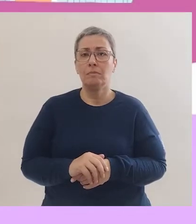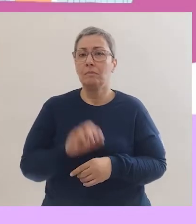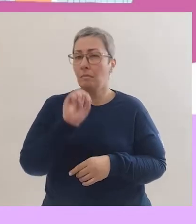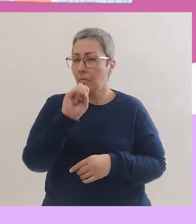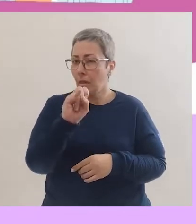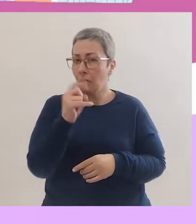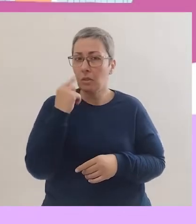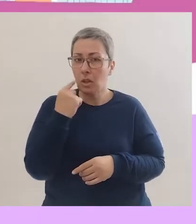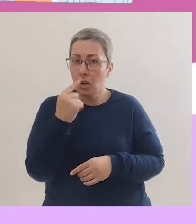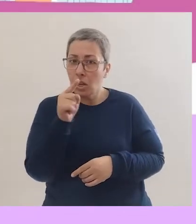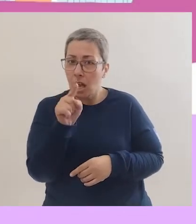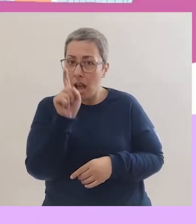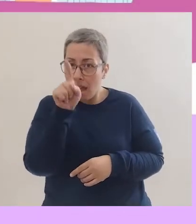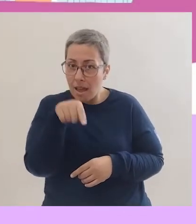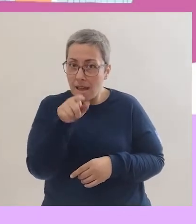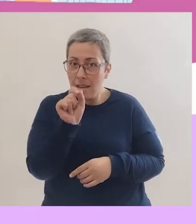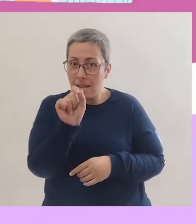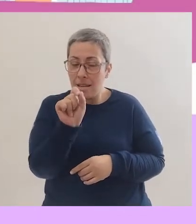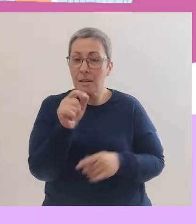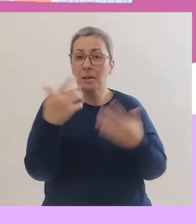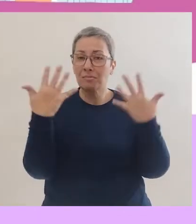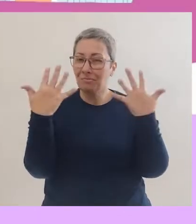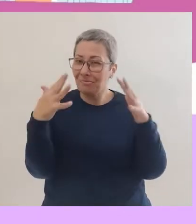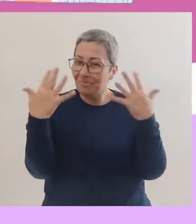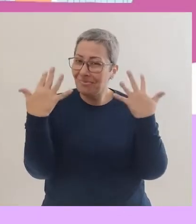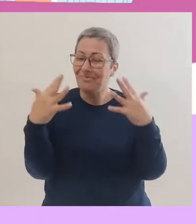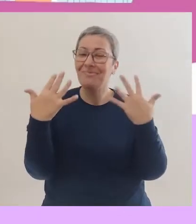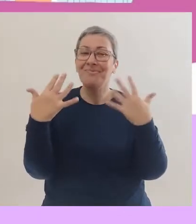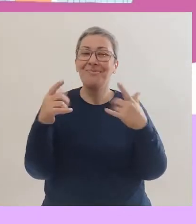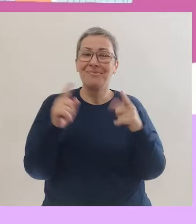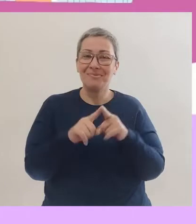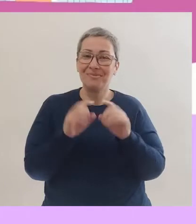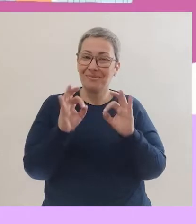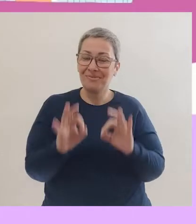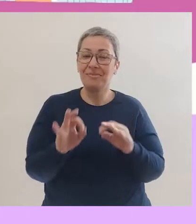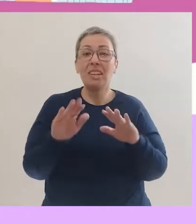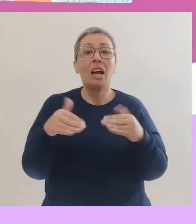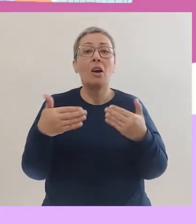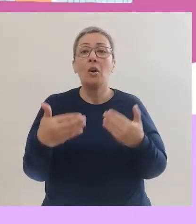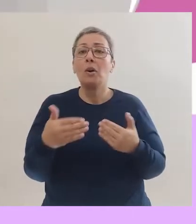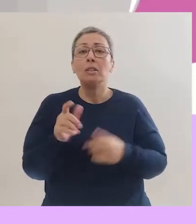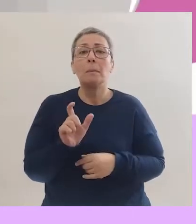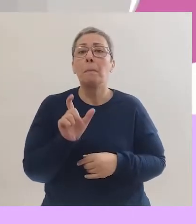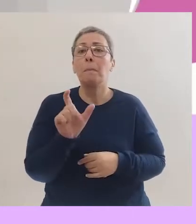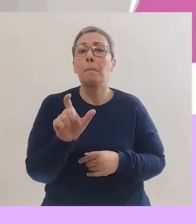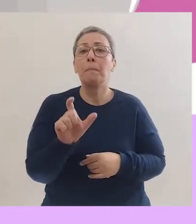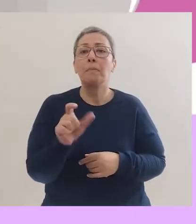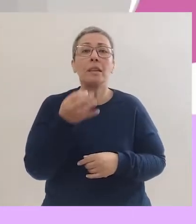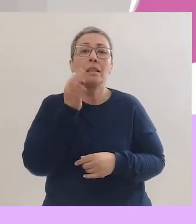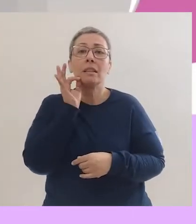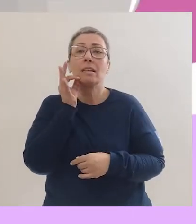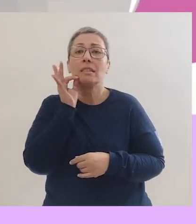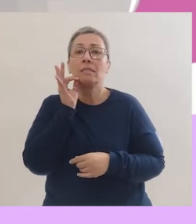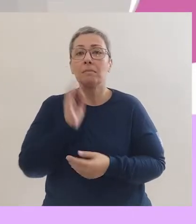Se você apontou para esta palavra, parabéns! Agora, onde está a palavra café?